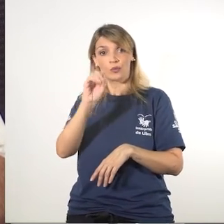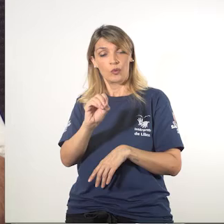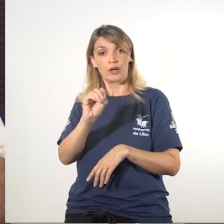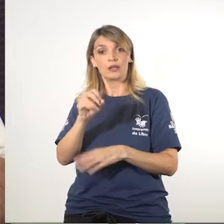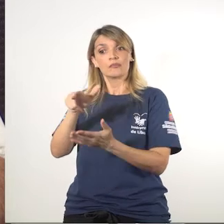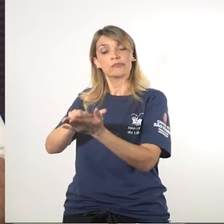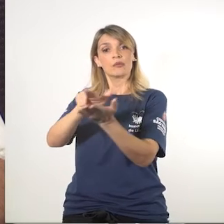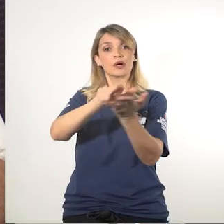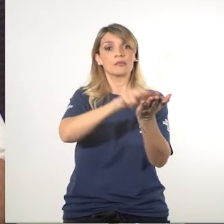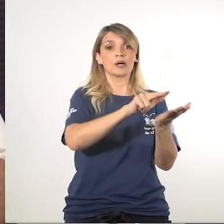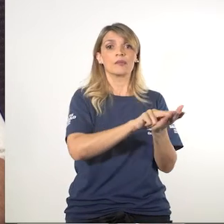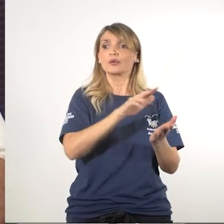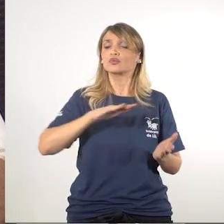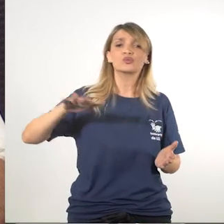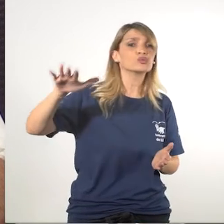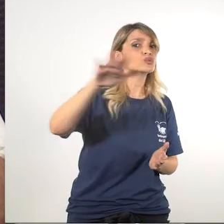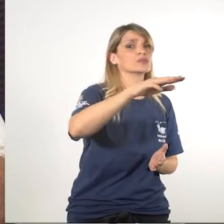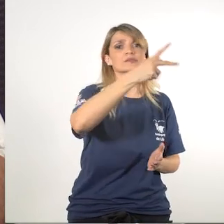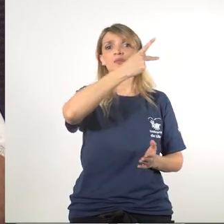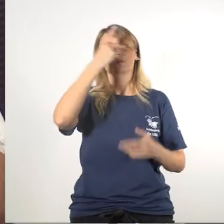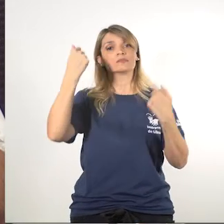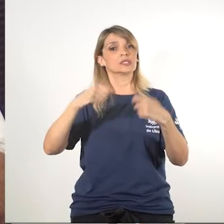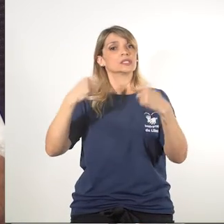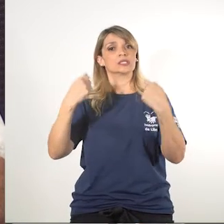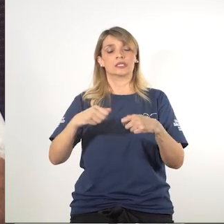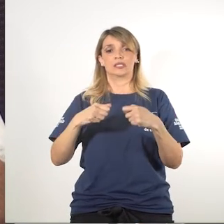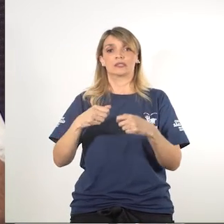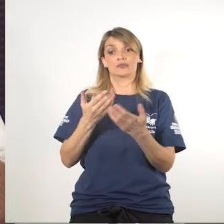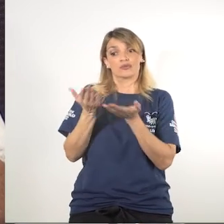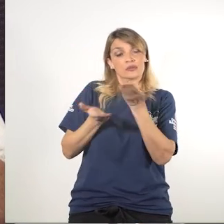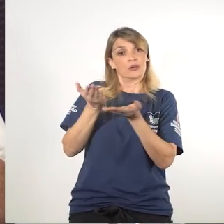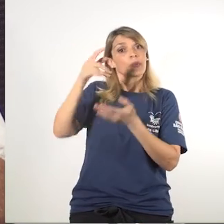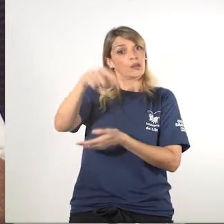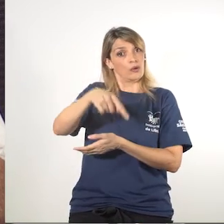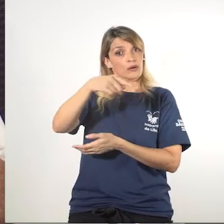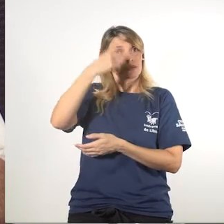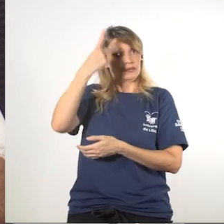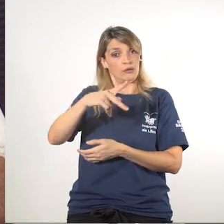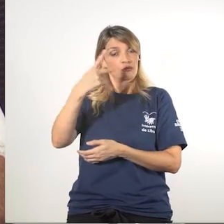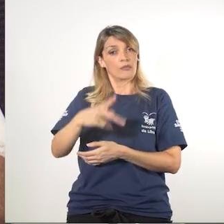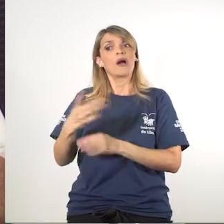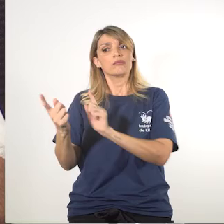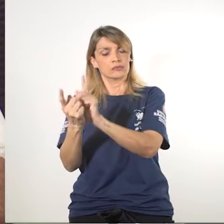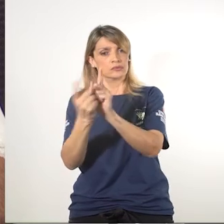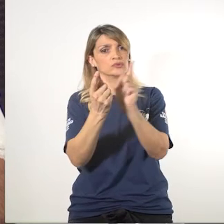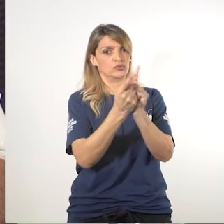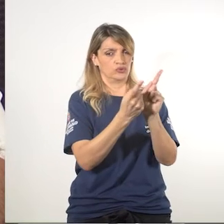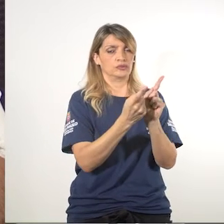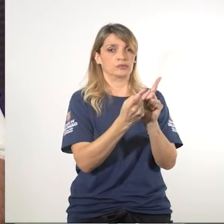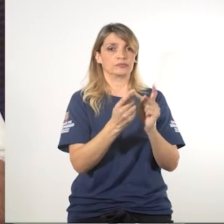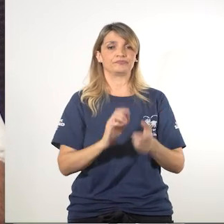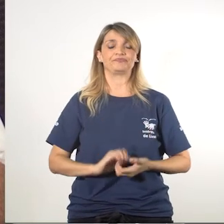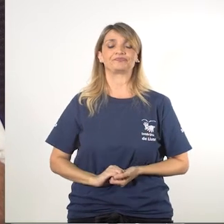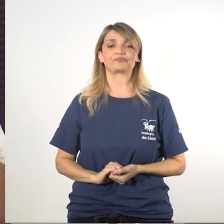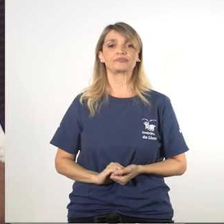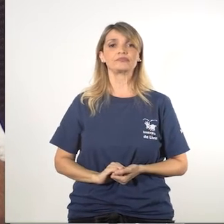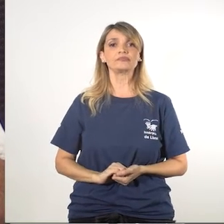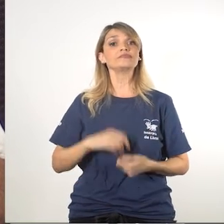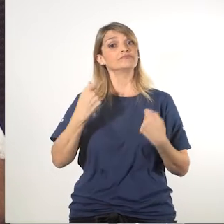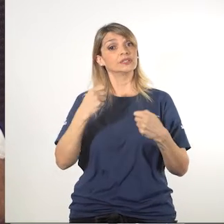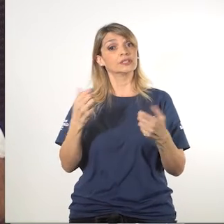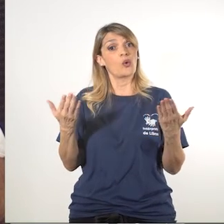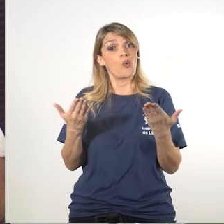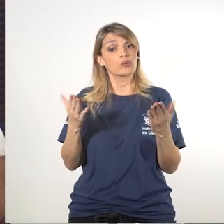possa exatamente, todas as pessoas que precisarem de tratamento no município, poderem ser atendidas. Nós temos que aguardar,